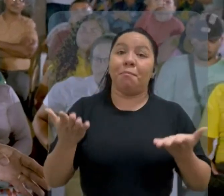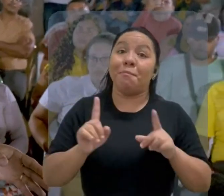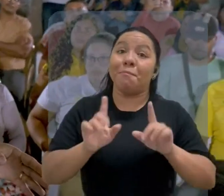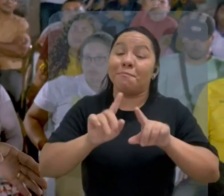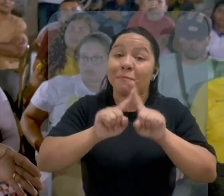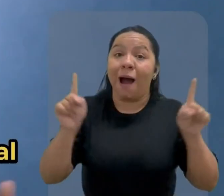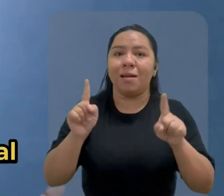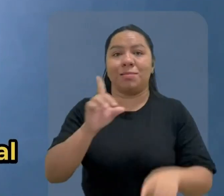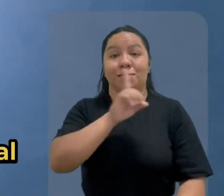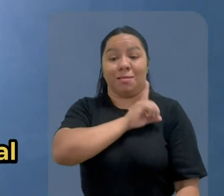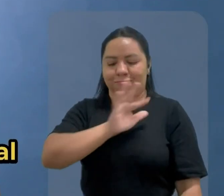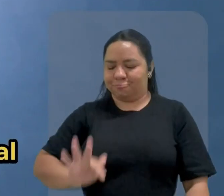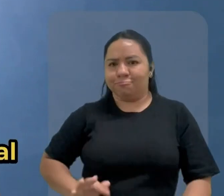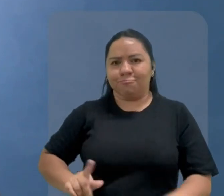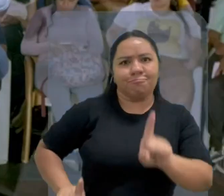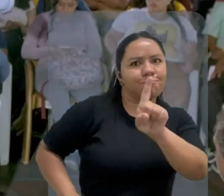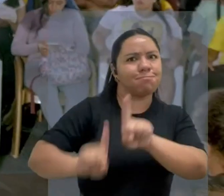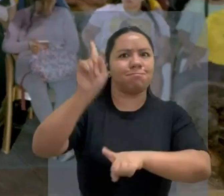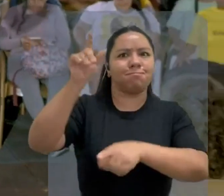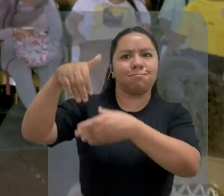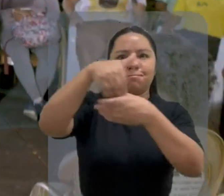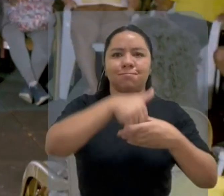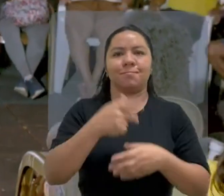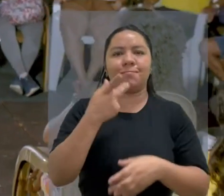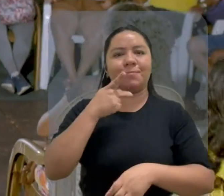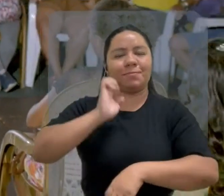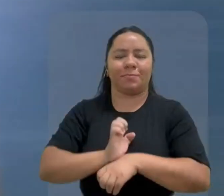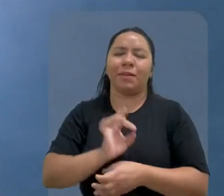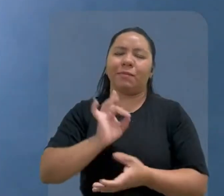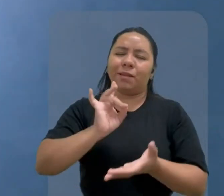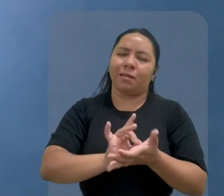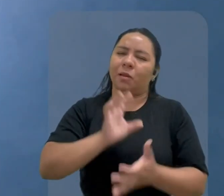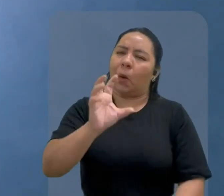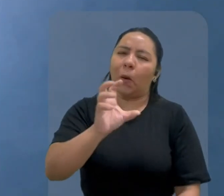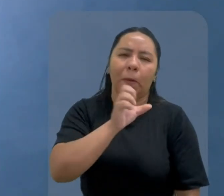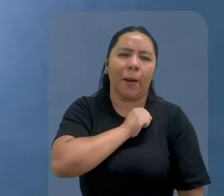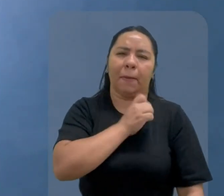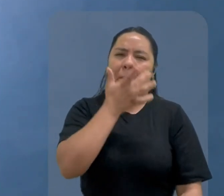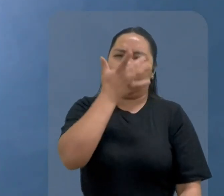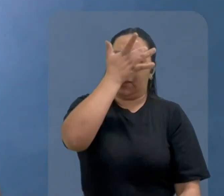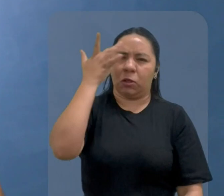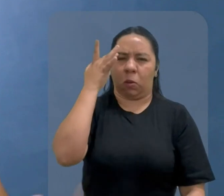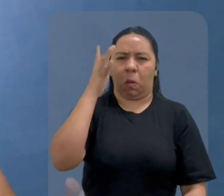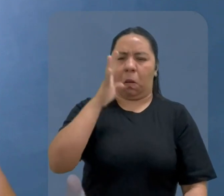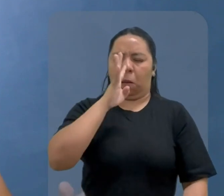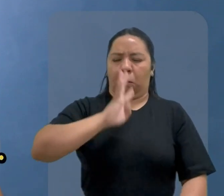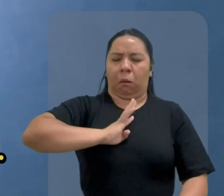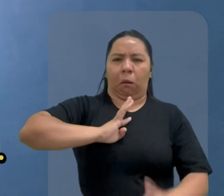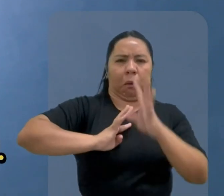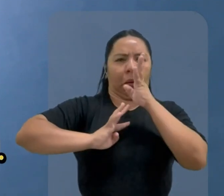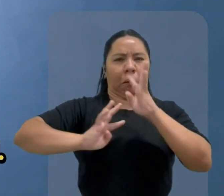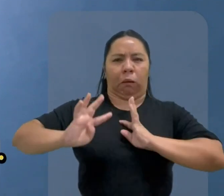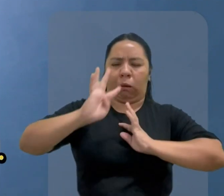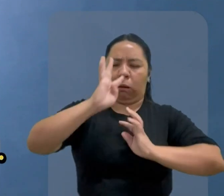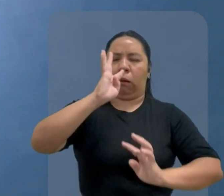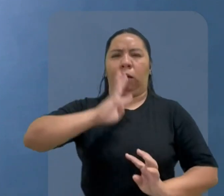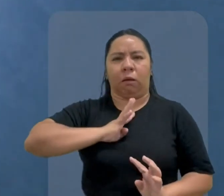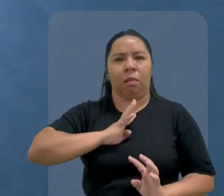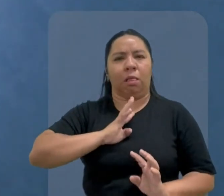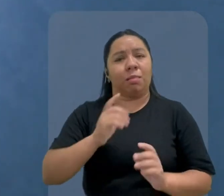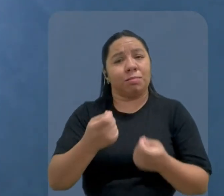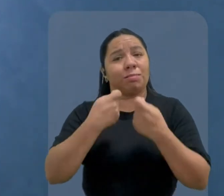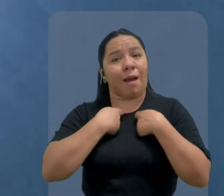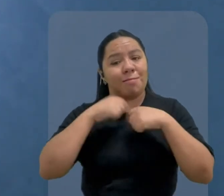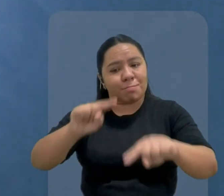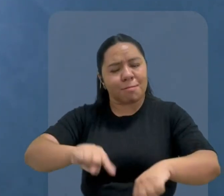patamar de improvável. É dessa vez o deputado federal mais votado do estado do Ceará. E aí, sendo bem sincero, eu amo esse patamar de improvável.